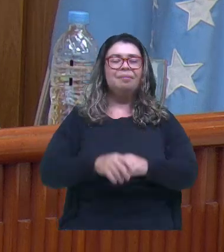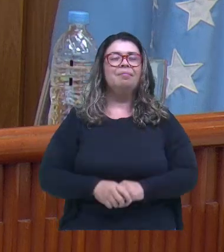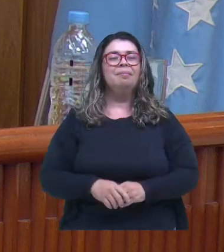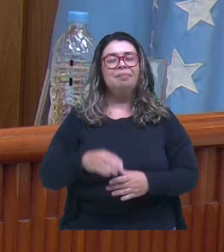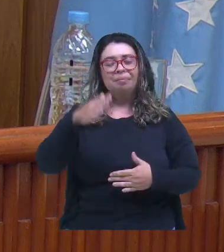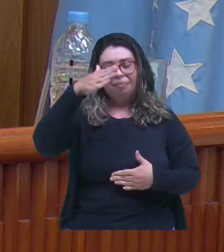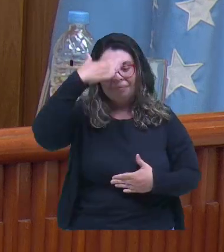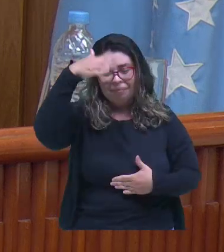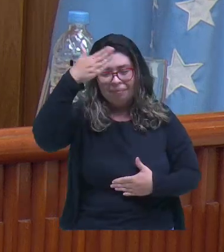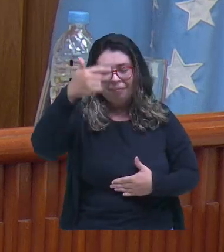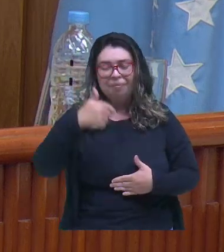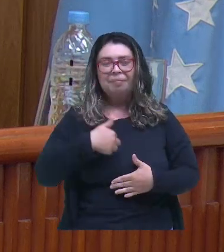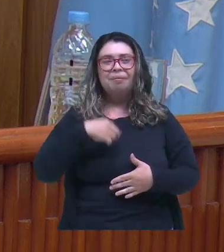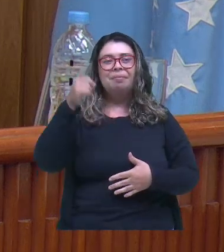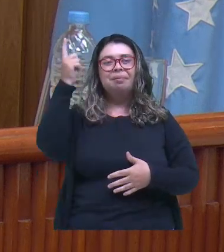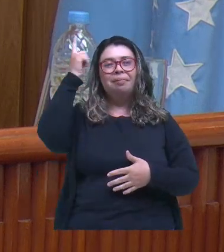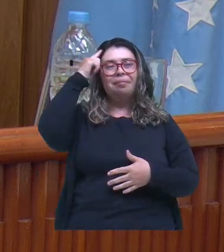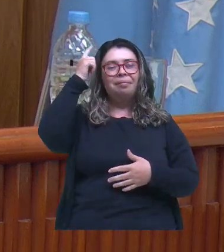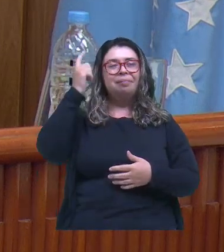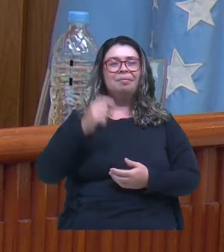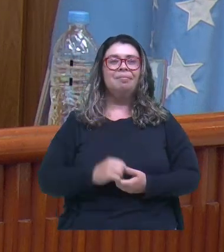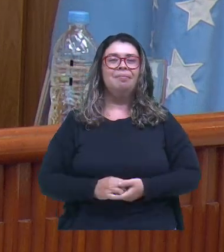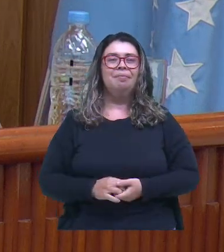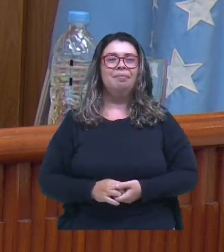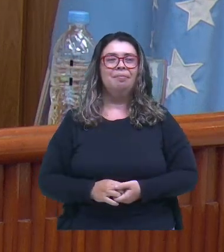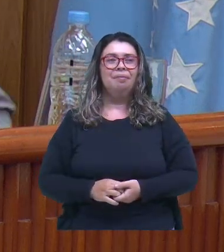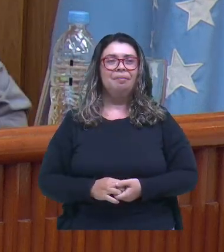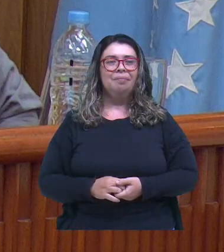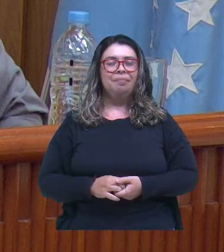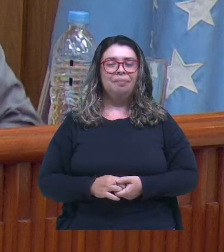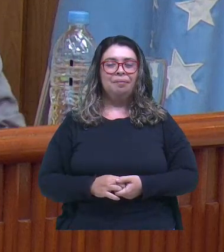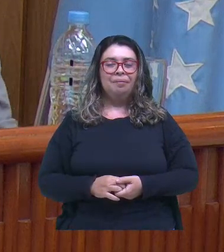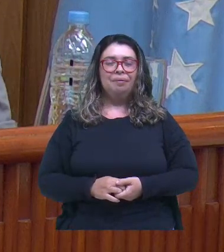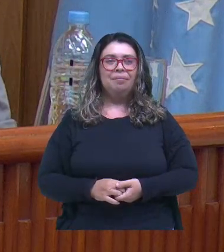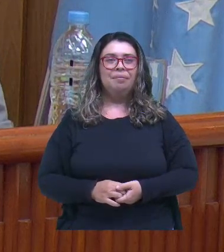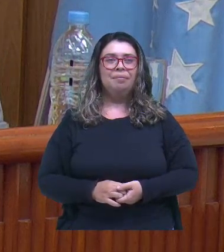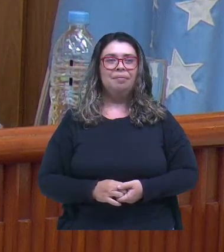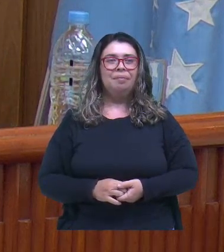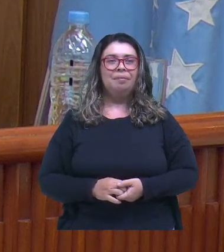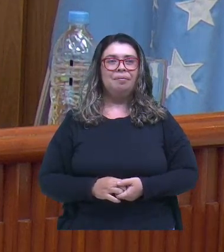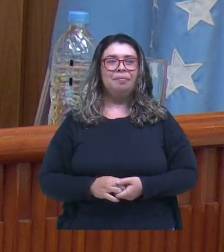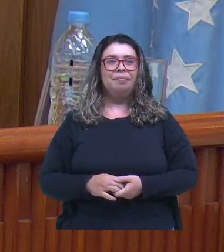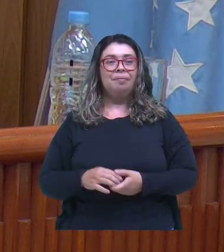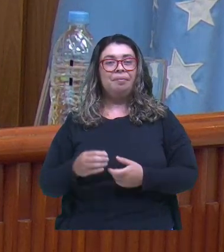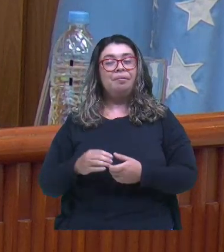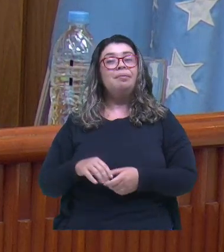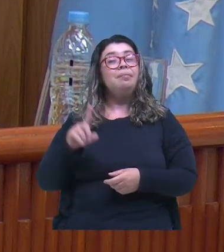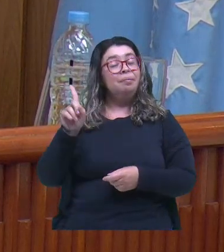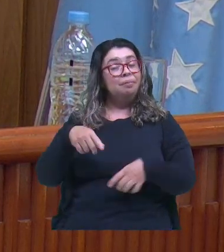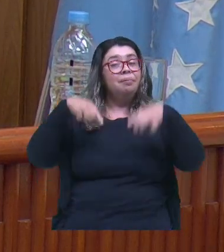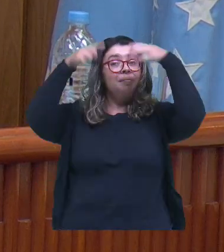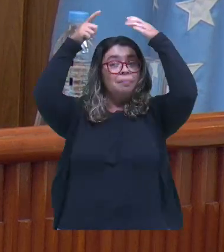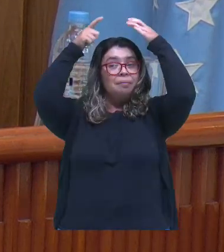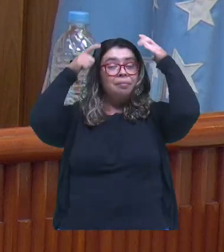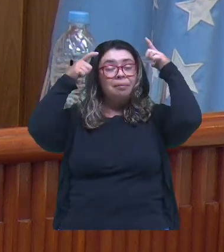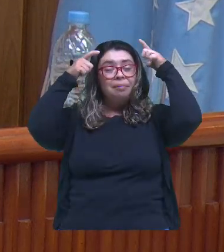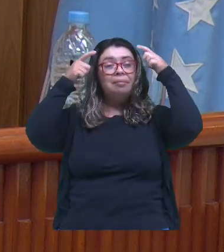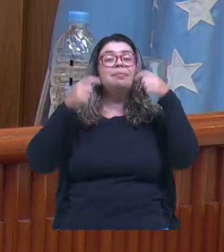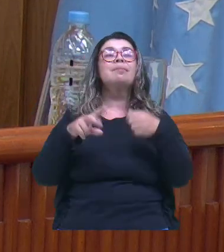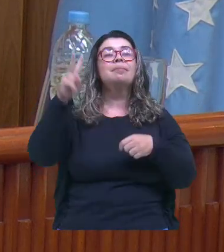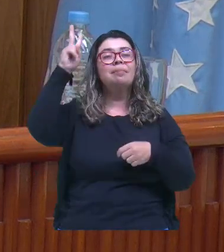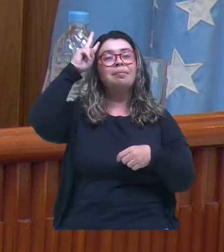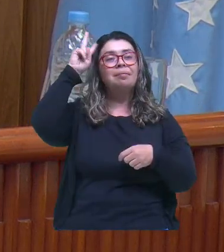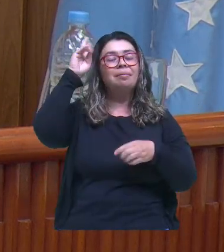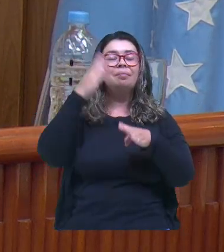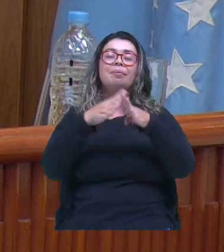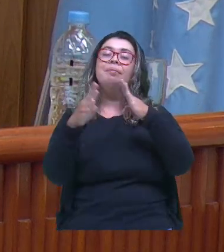Homenagem, eu entendo que é o coroar de uma história. Todos nós temos uma